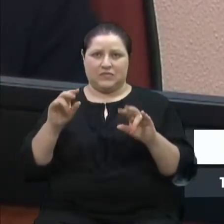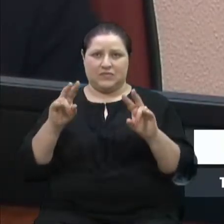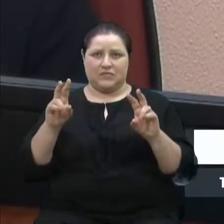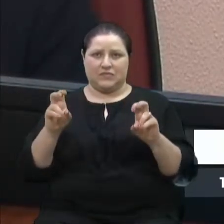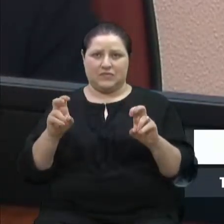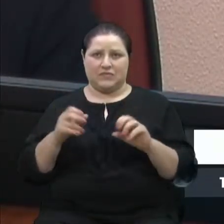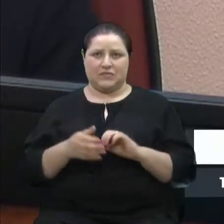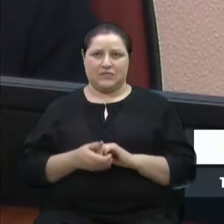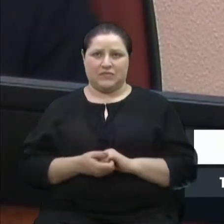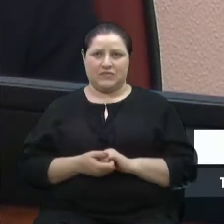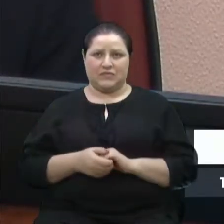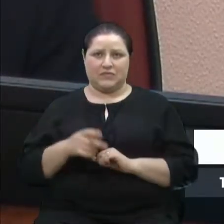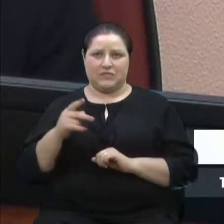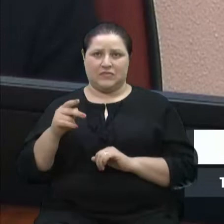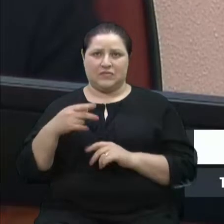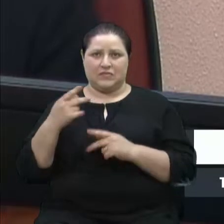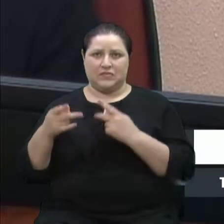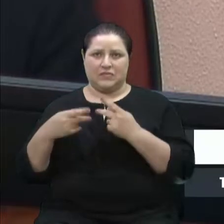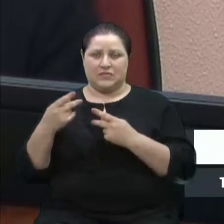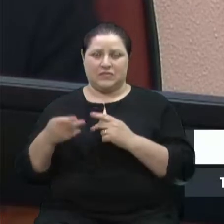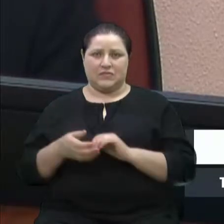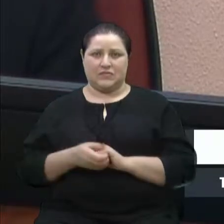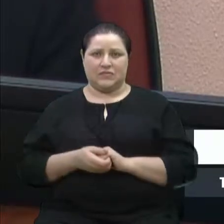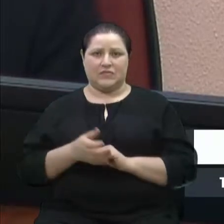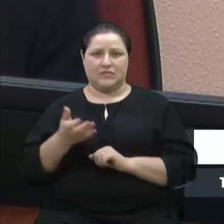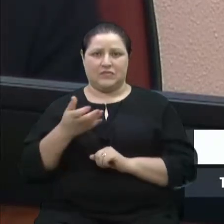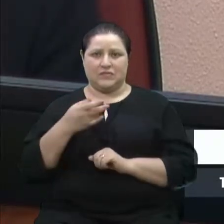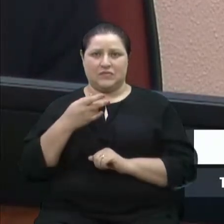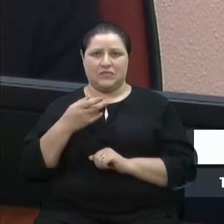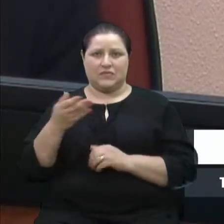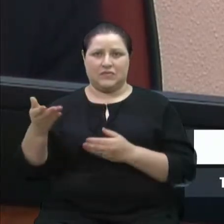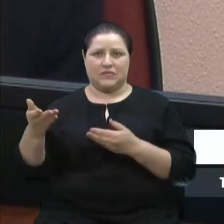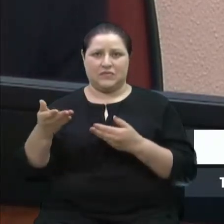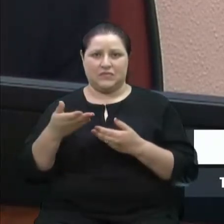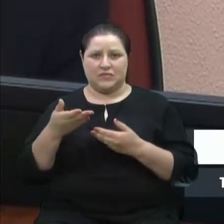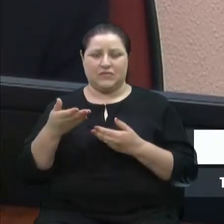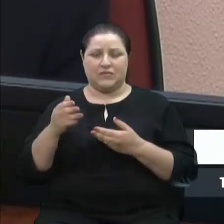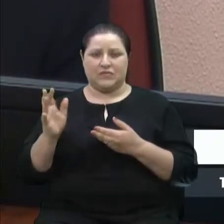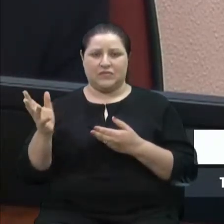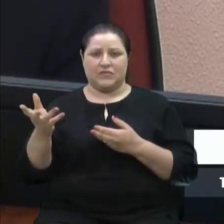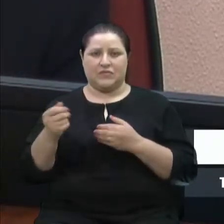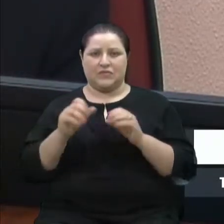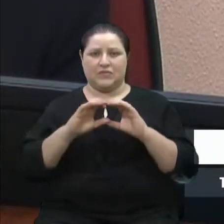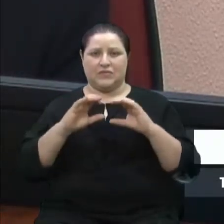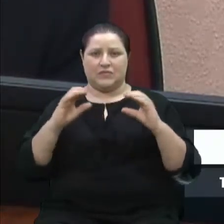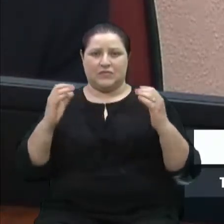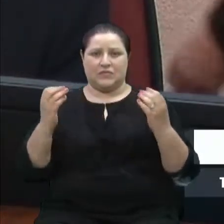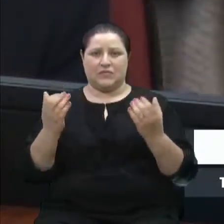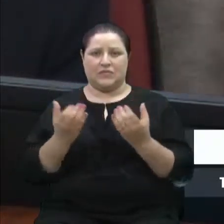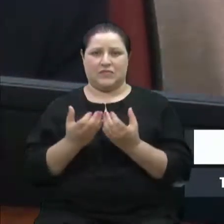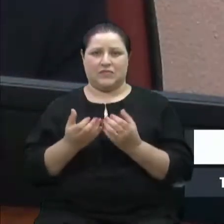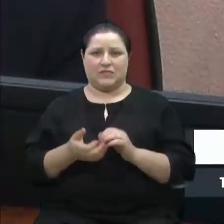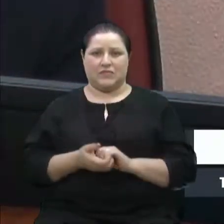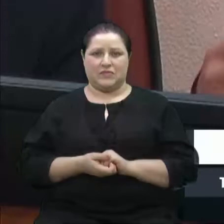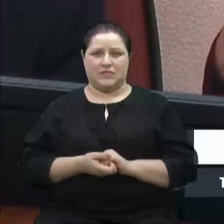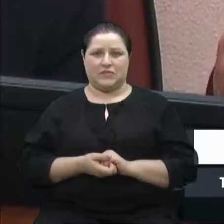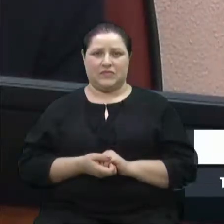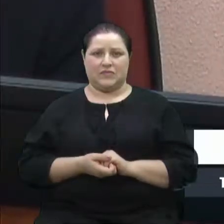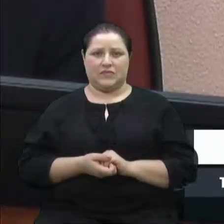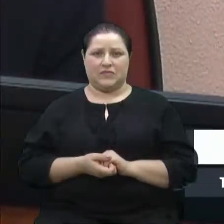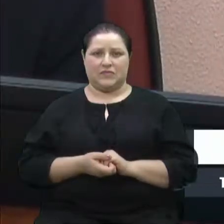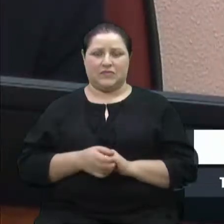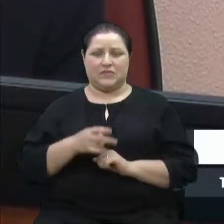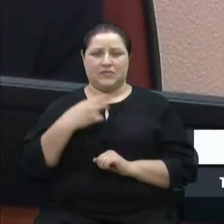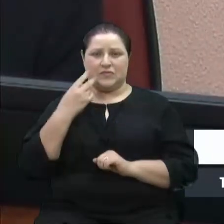seu pronunciamento Eu quero convidar a toda a comunidade todos nós que